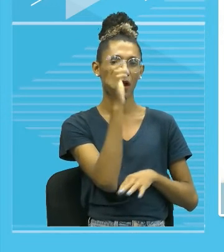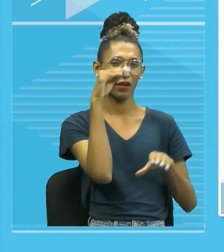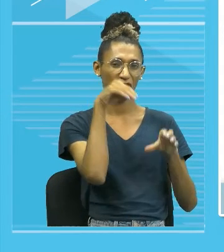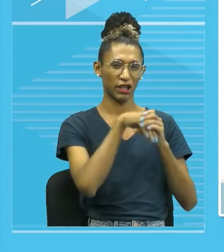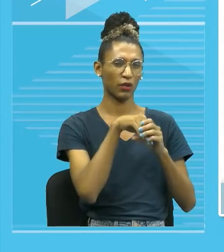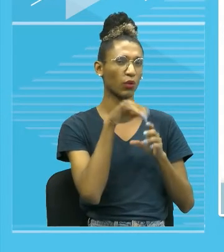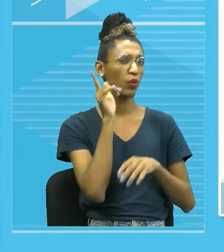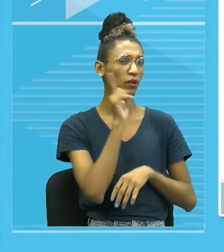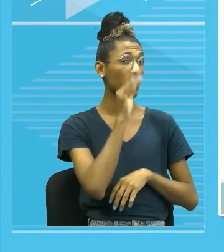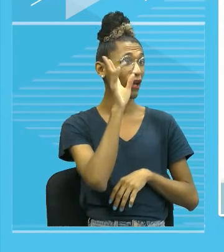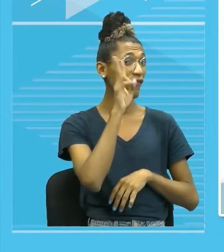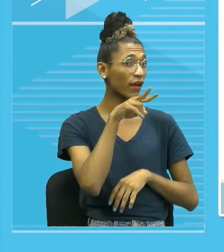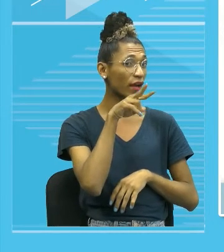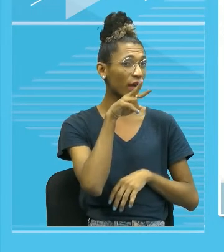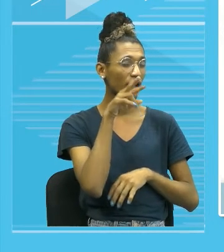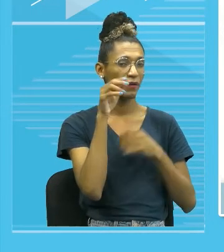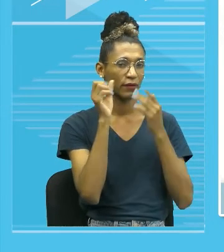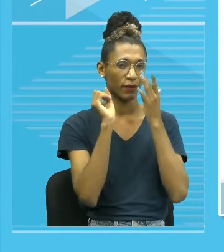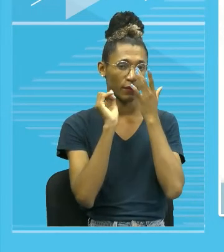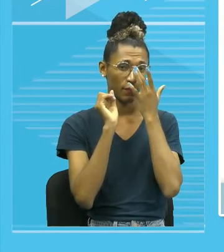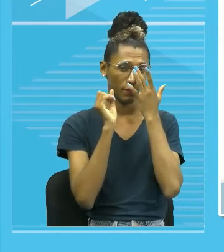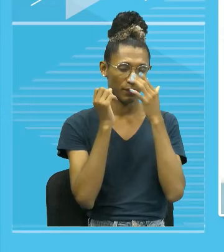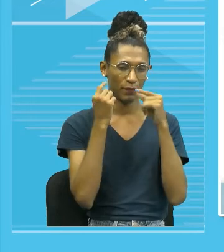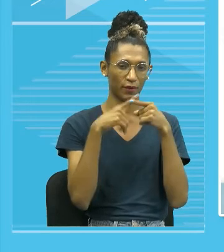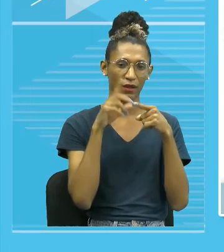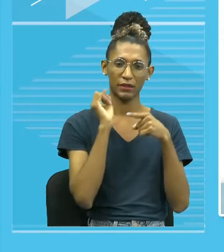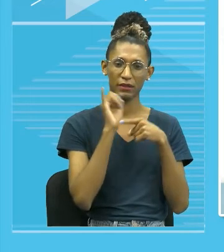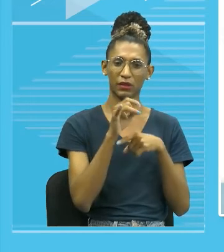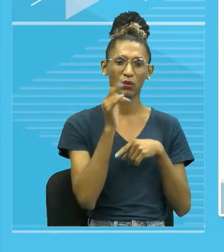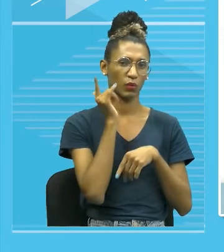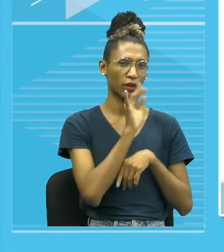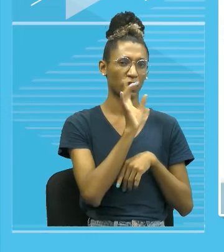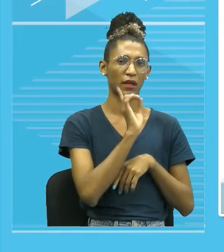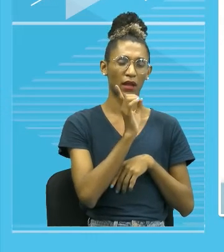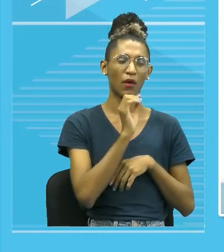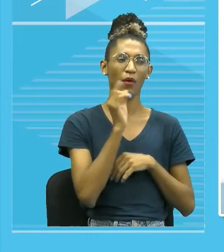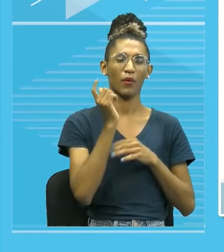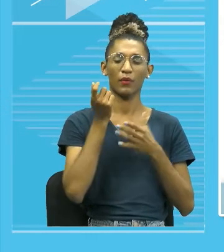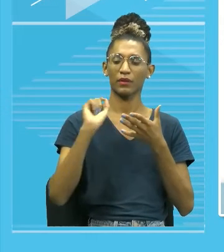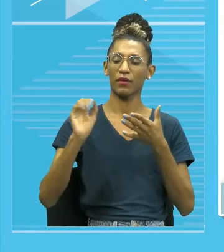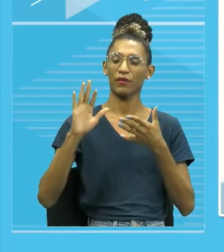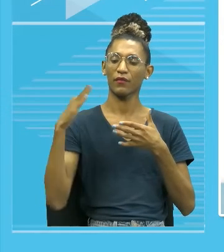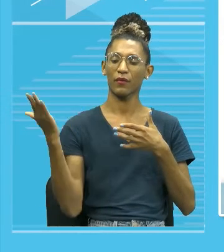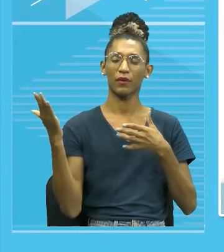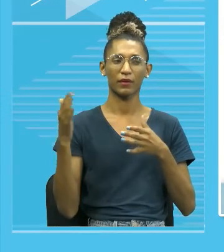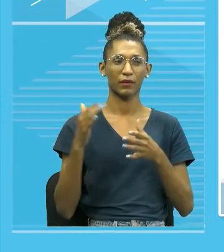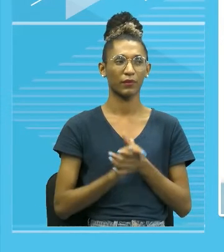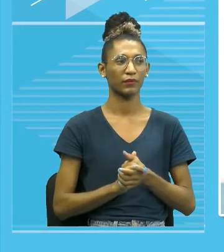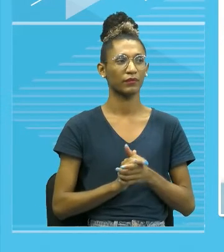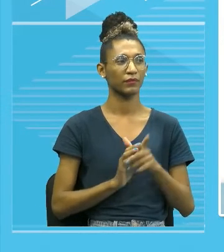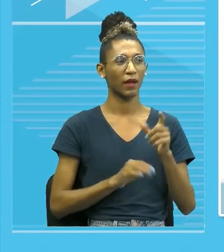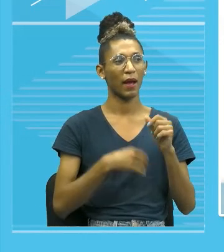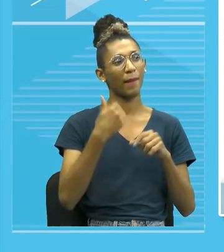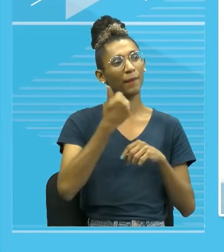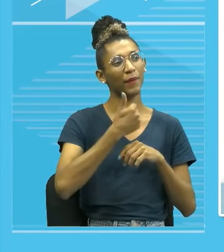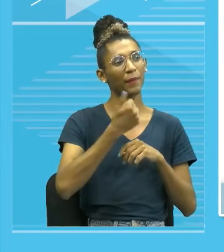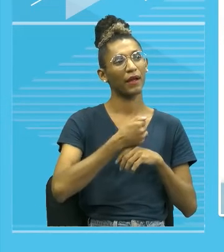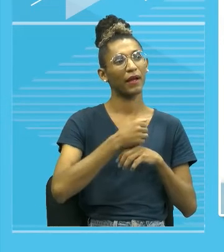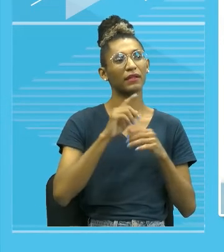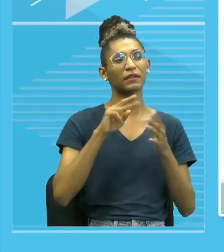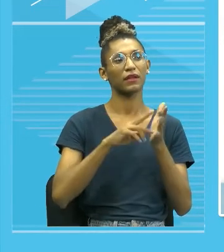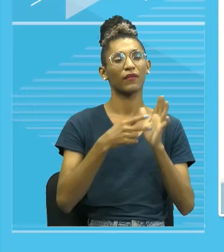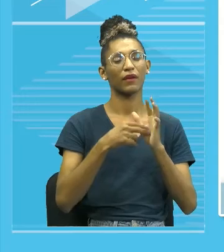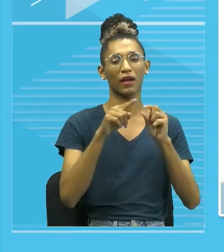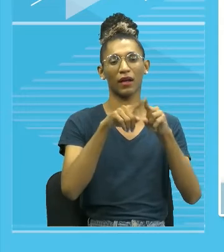lá classe senão eu escrevo fora clássica sala de aula né